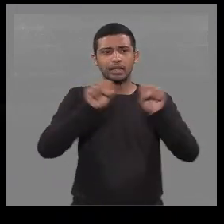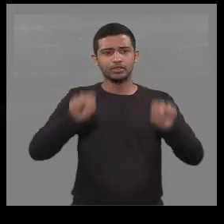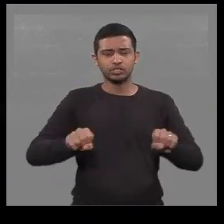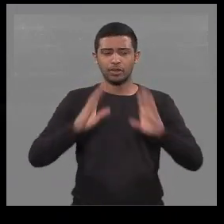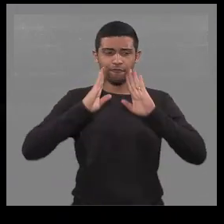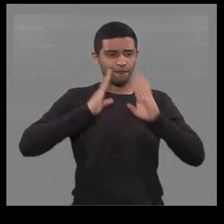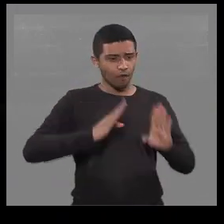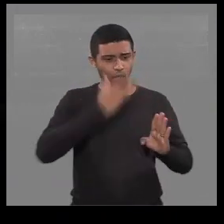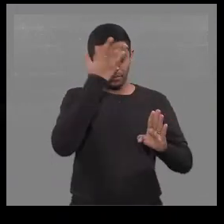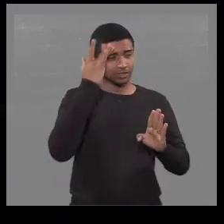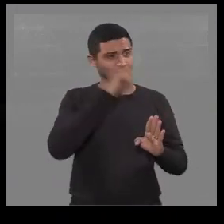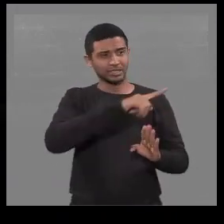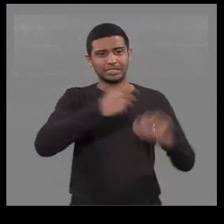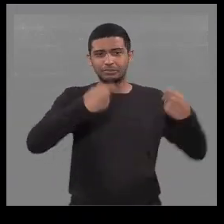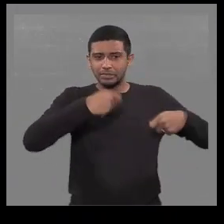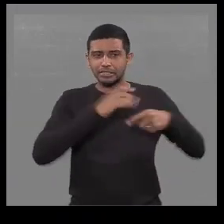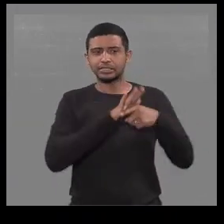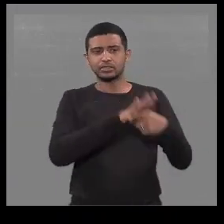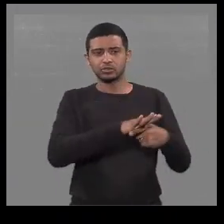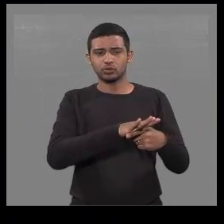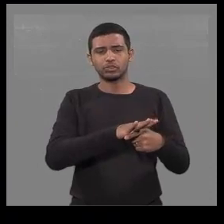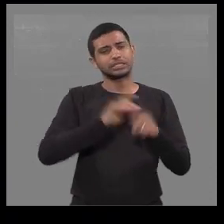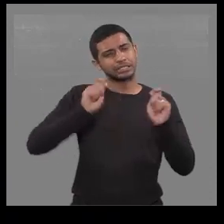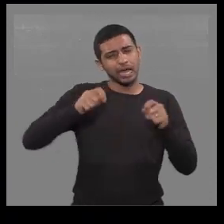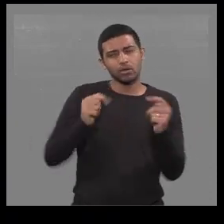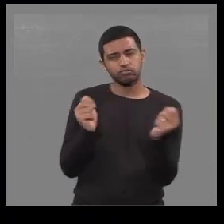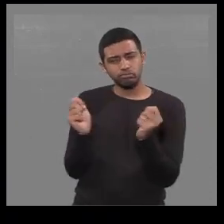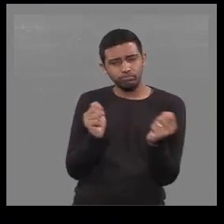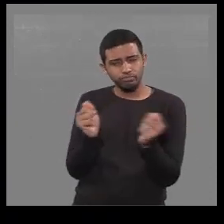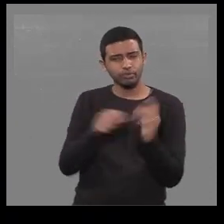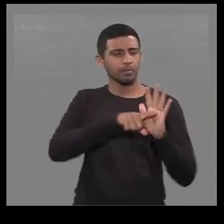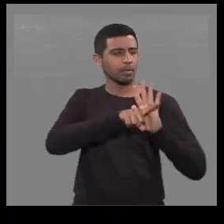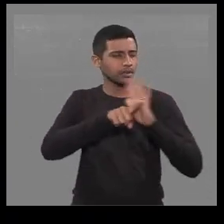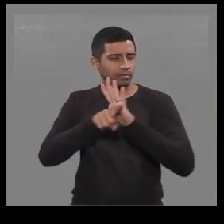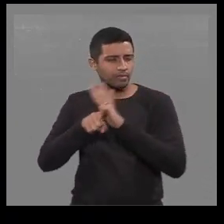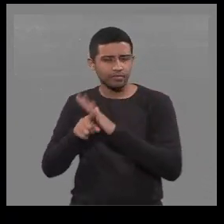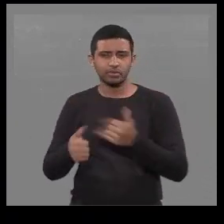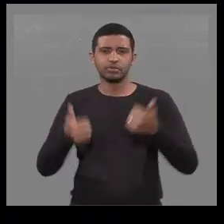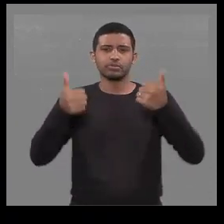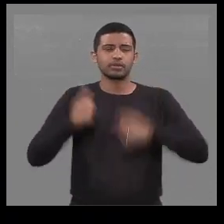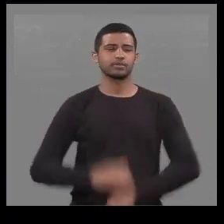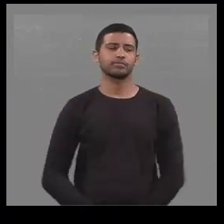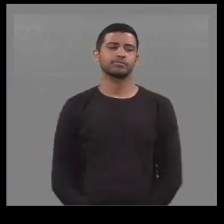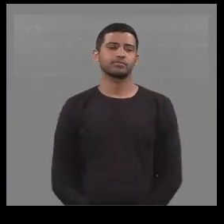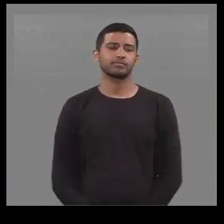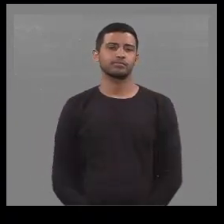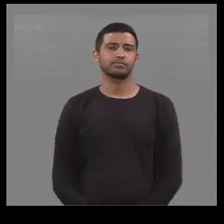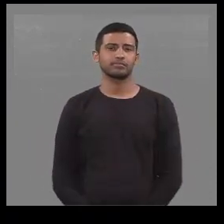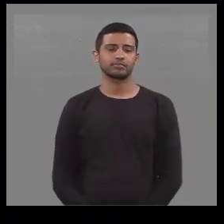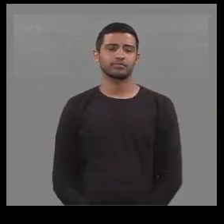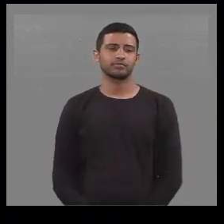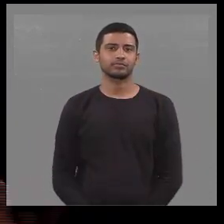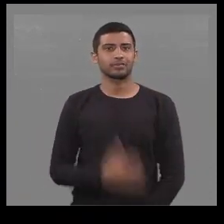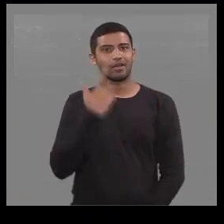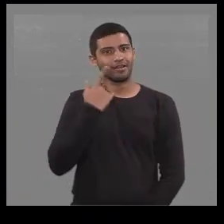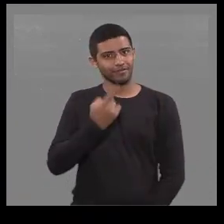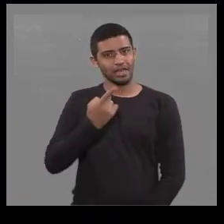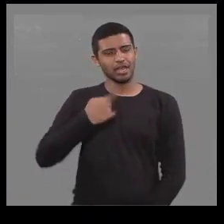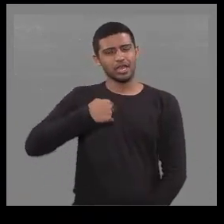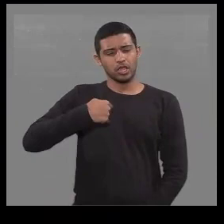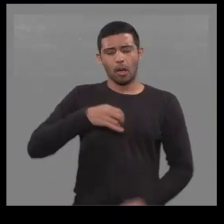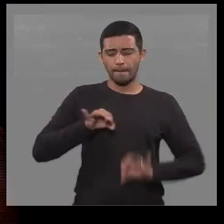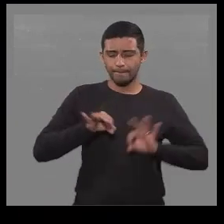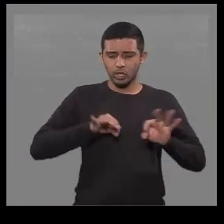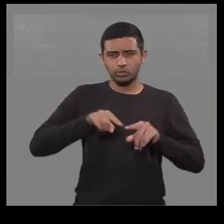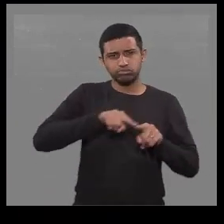sistema para quem realmente precisa. E aí eu consigo também regular e fiscalizar de uma maneira melhor. Então,